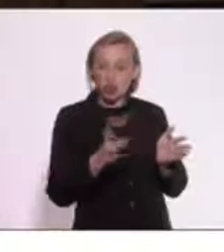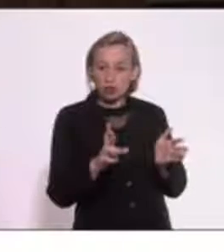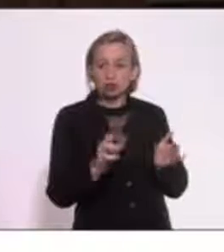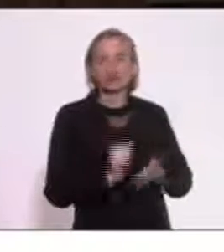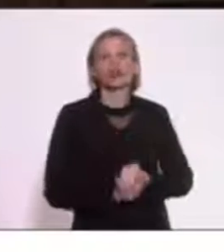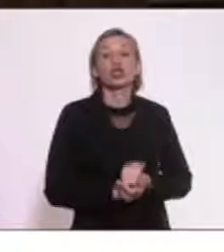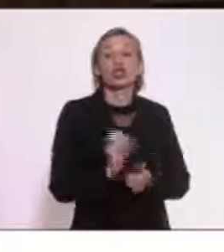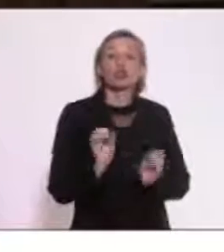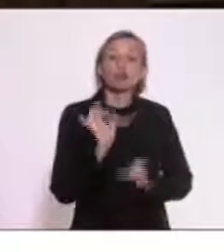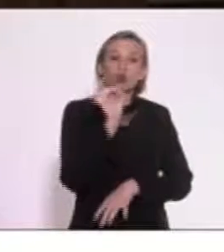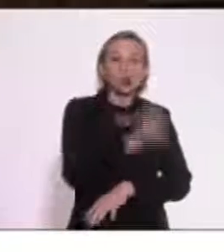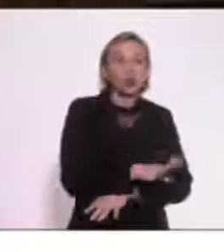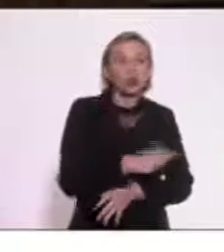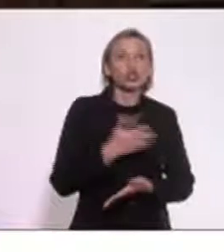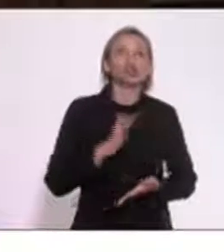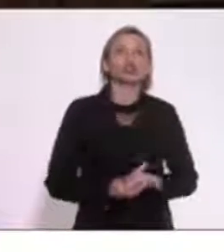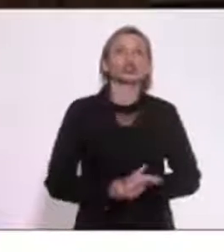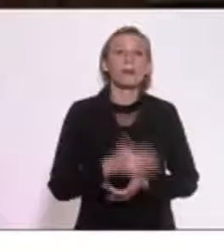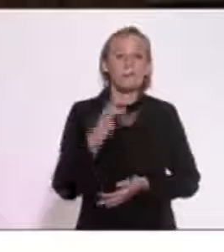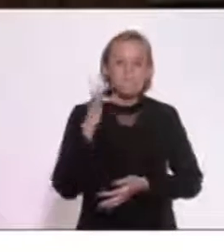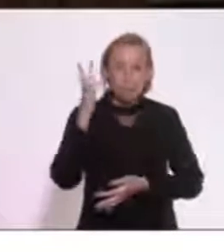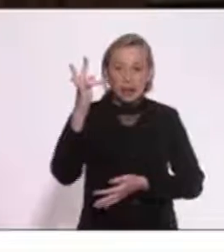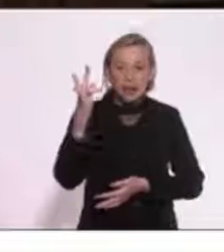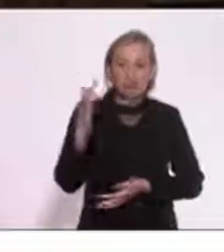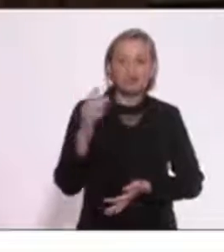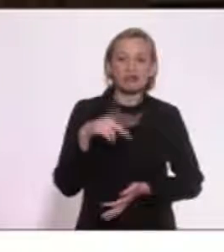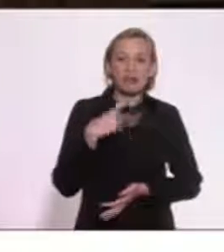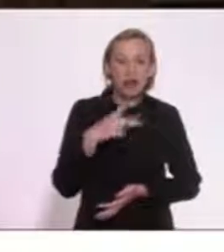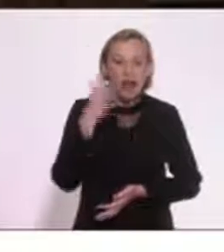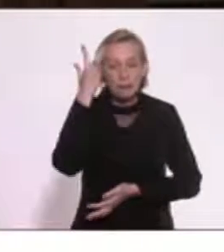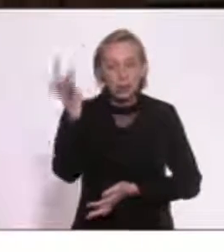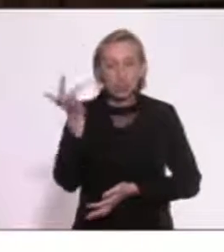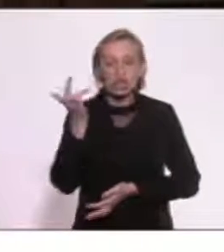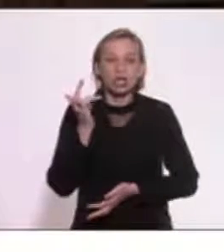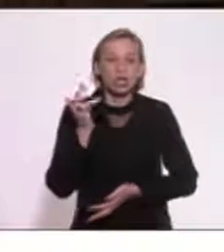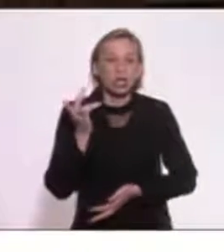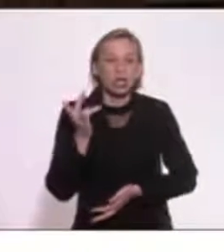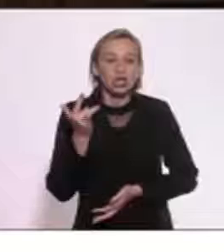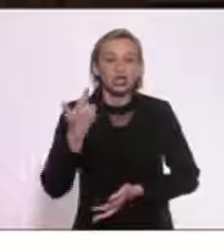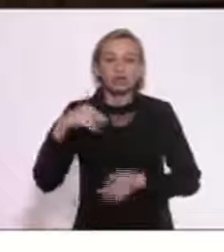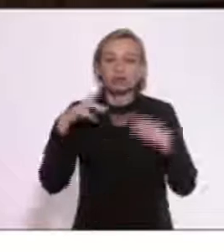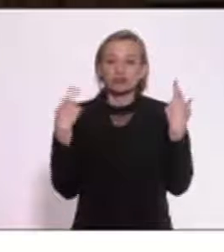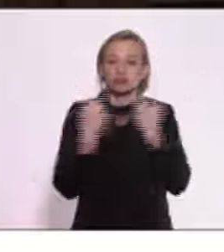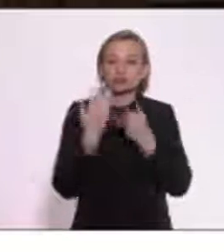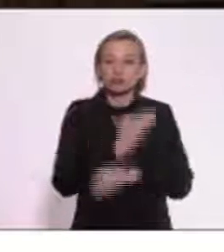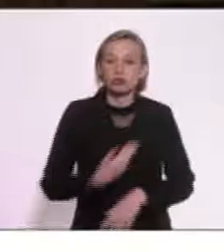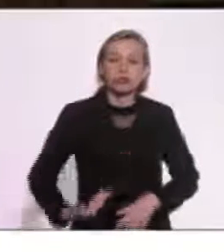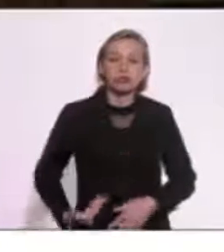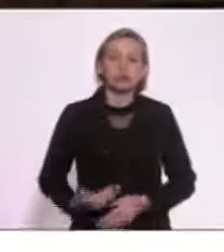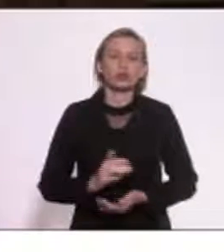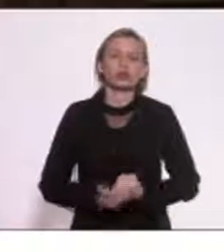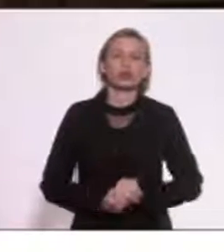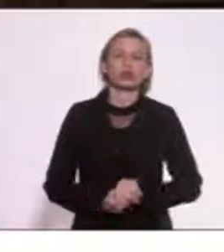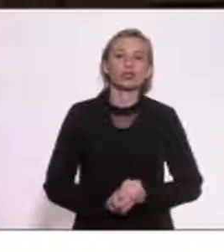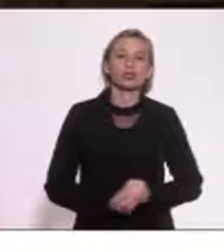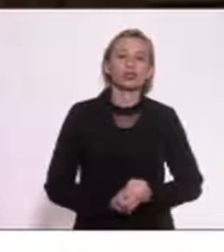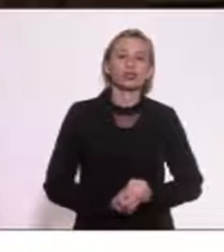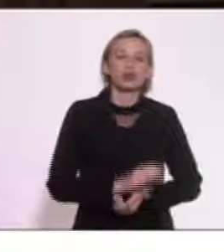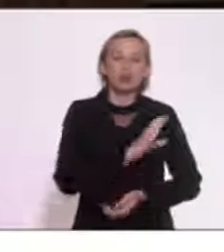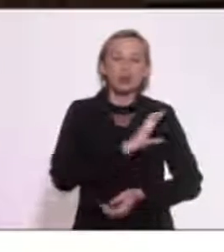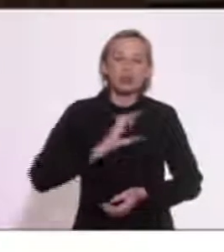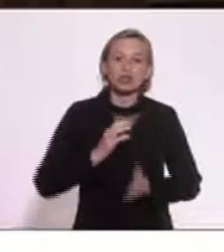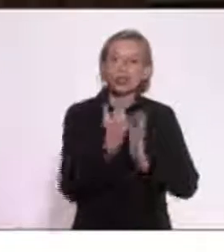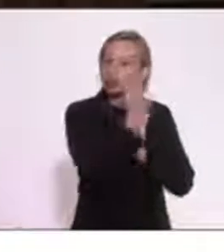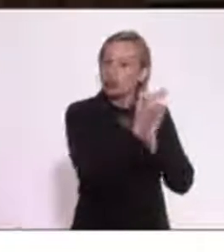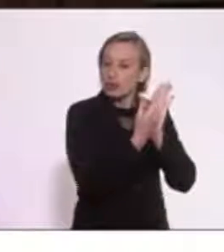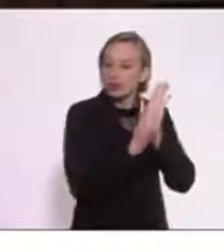último, ainda que de uma maneira muito breve, eu pretendo amanhã estar na audiência pública que integra a Comissão de Orçamento, que